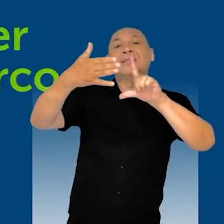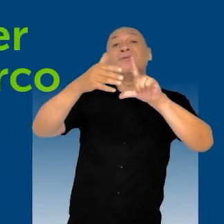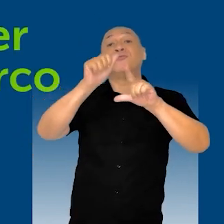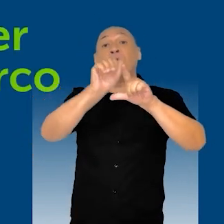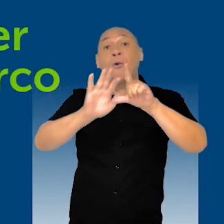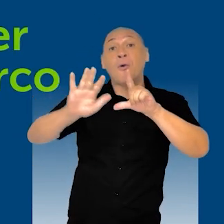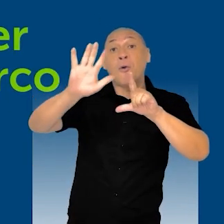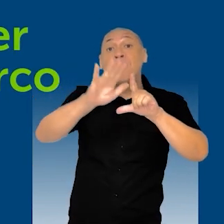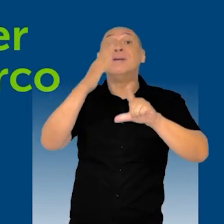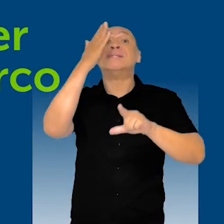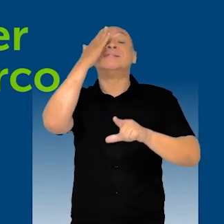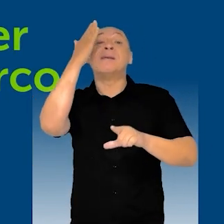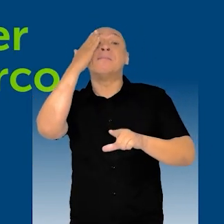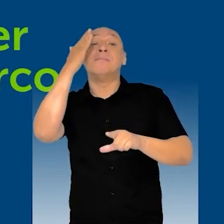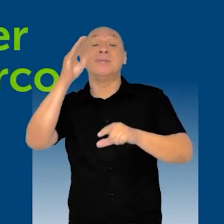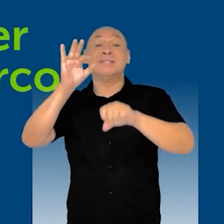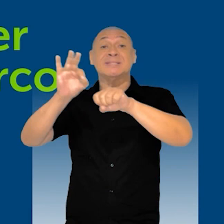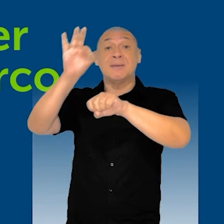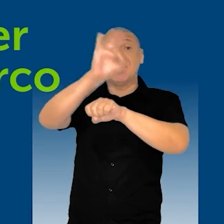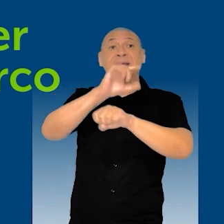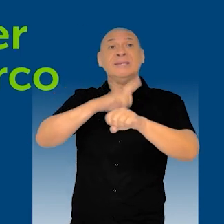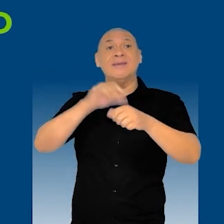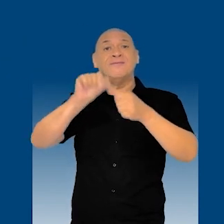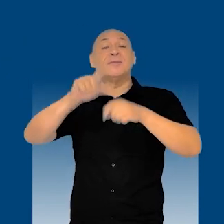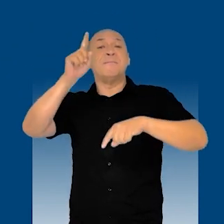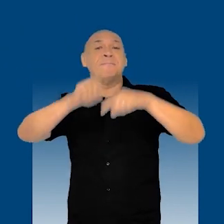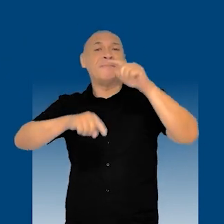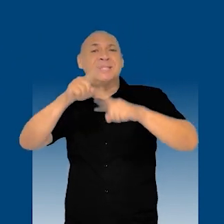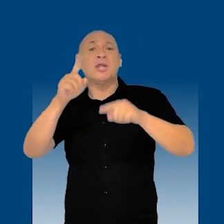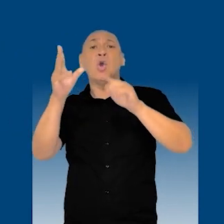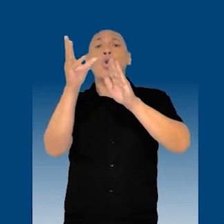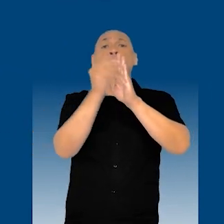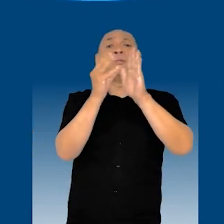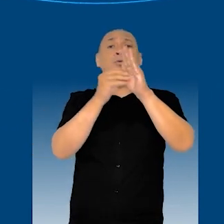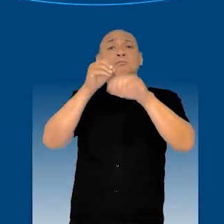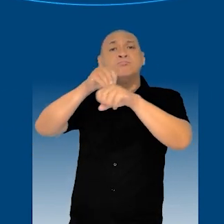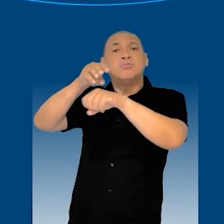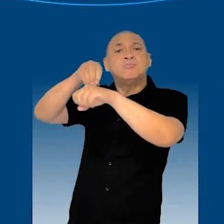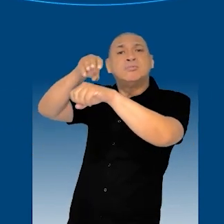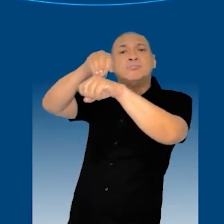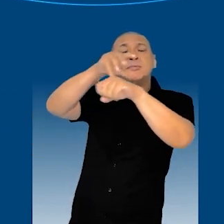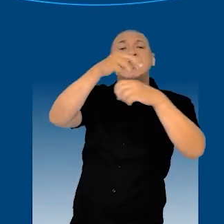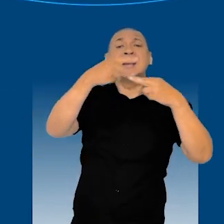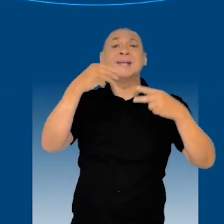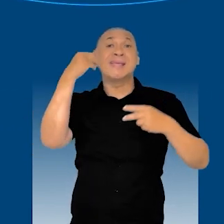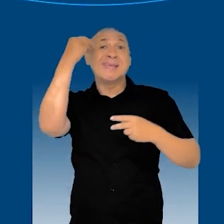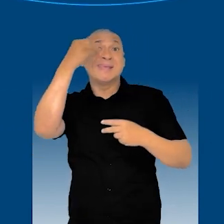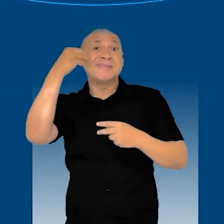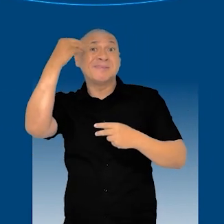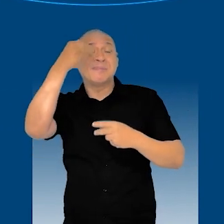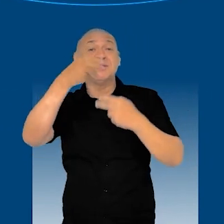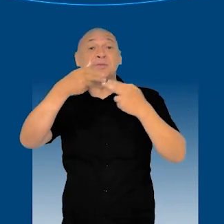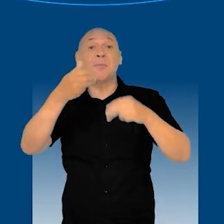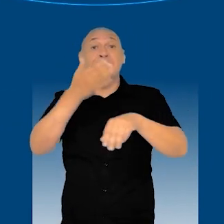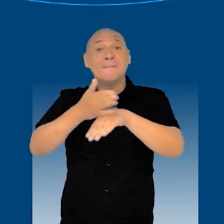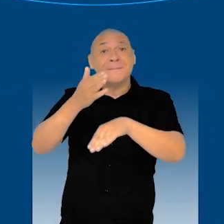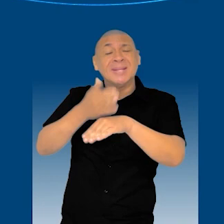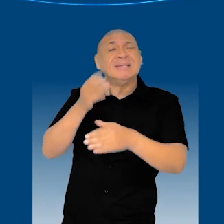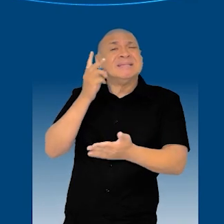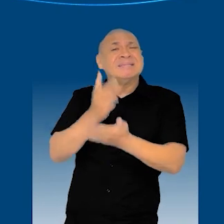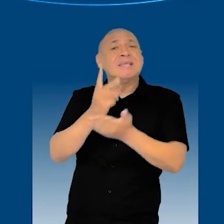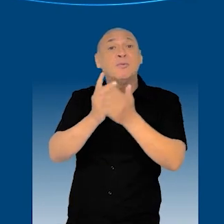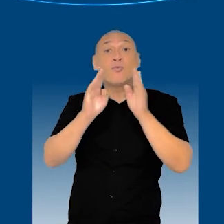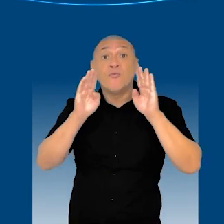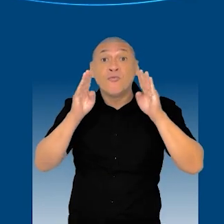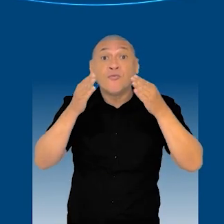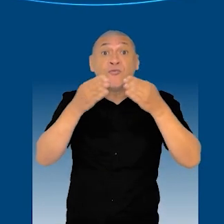plataforma Saber Samarco. Nesses locais, são armazenados materiais que permitem compartilhar casos, experiências e boas práticas, sempre